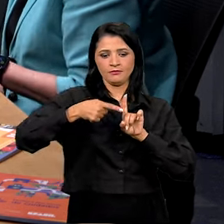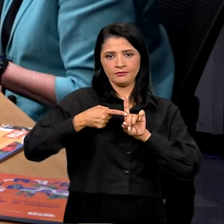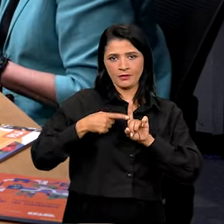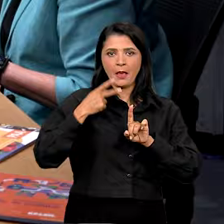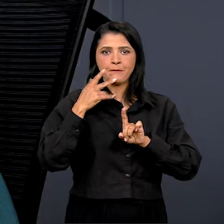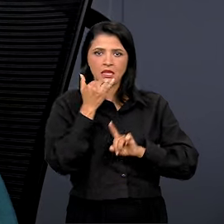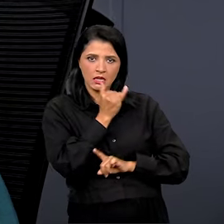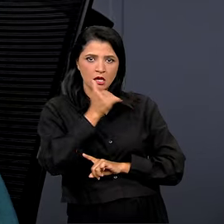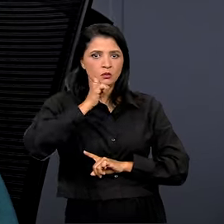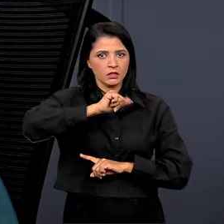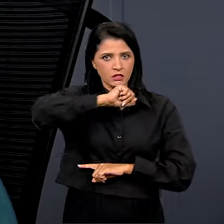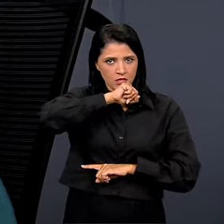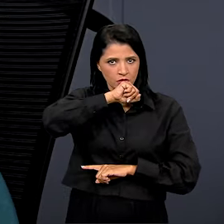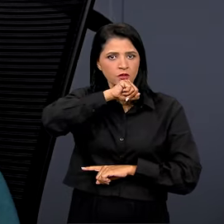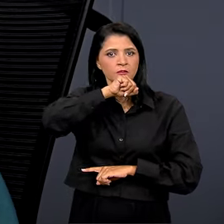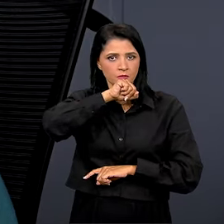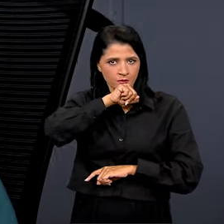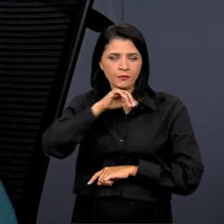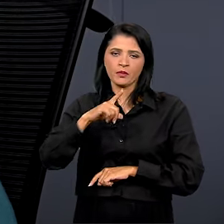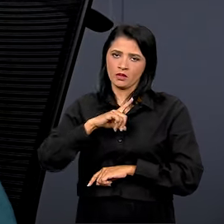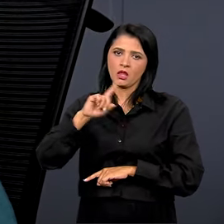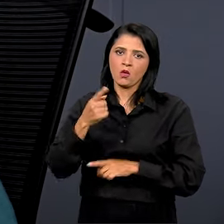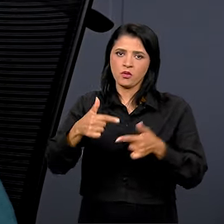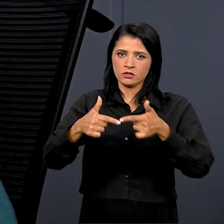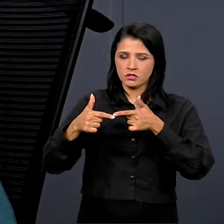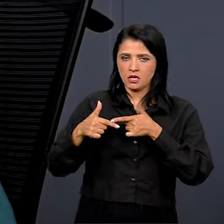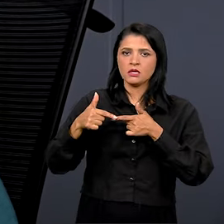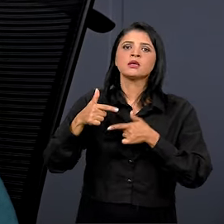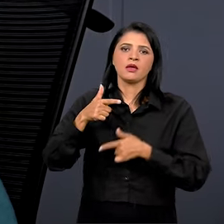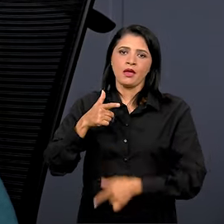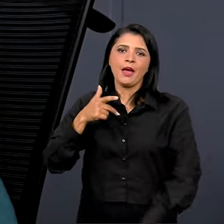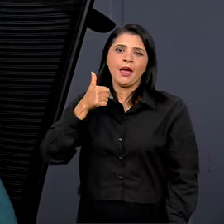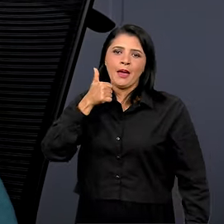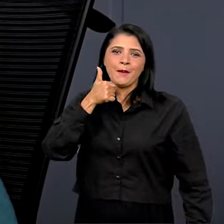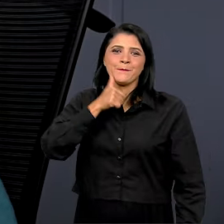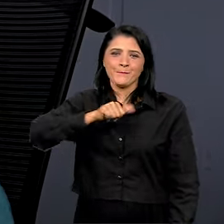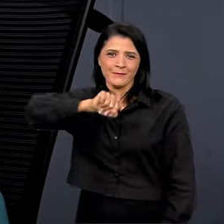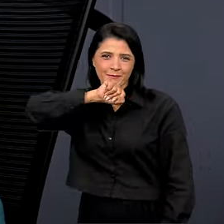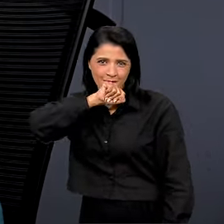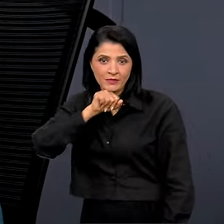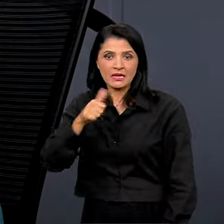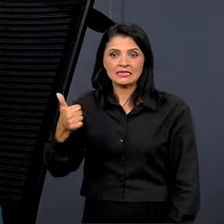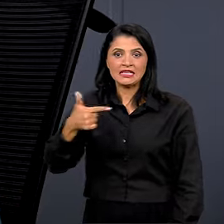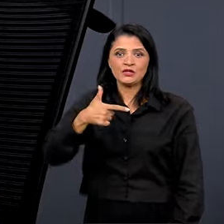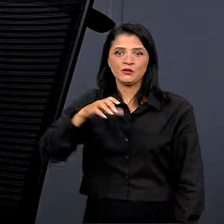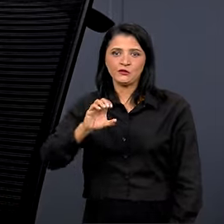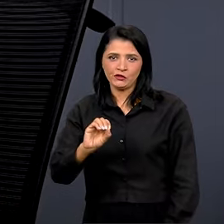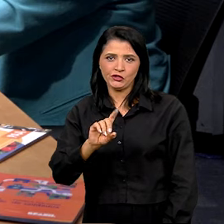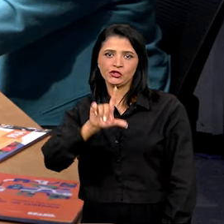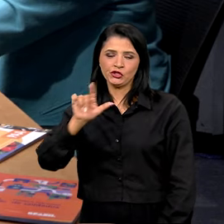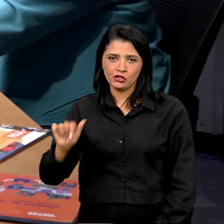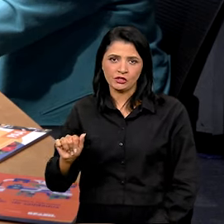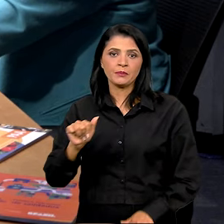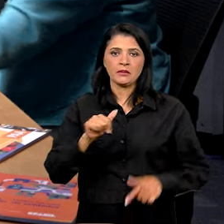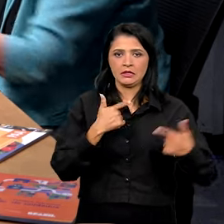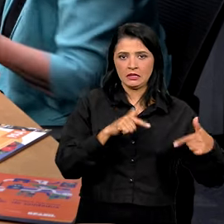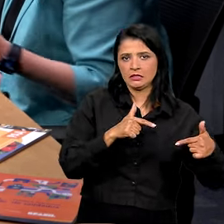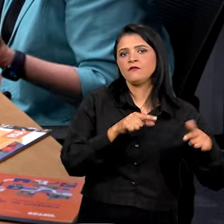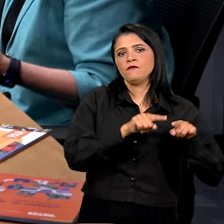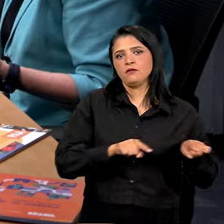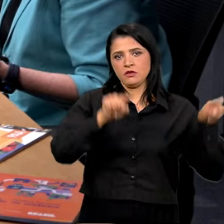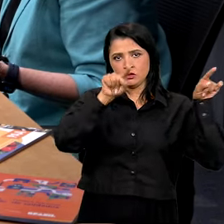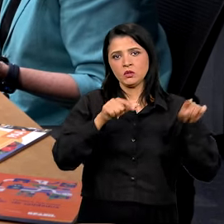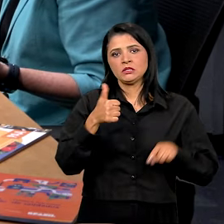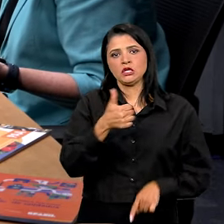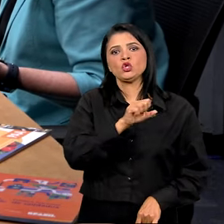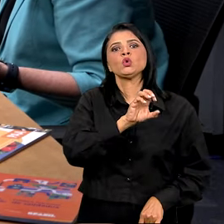licença paternidade né Nós temos uma licença maternidade de0 dias para servidoras públicas é de 180 dias e